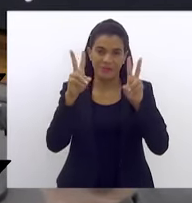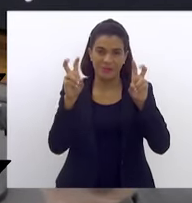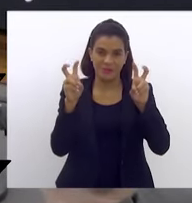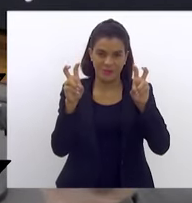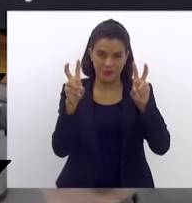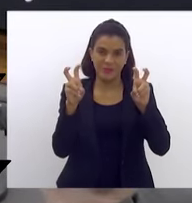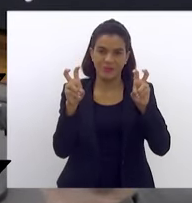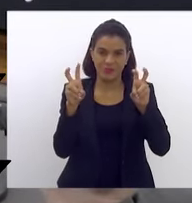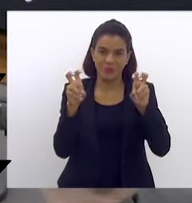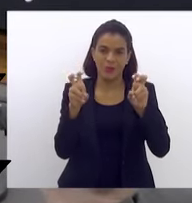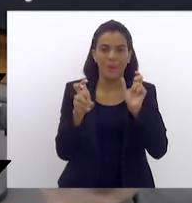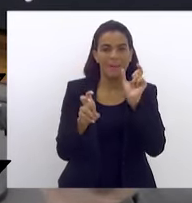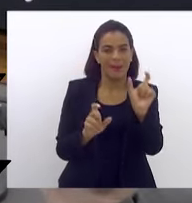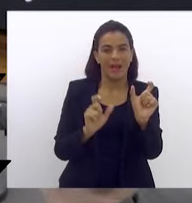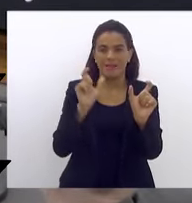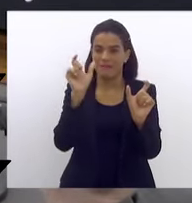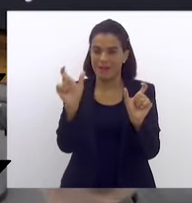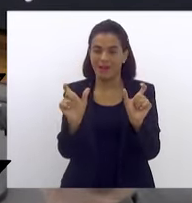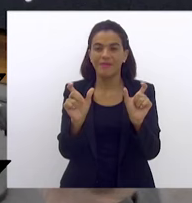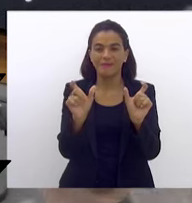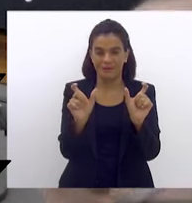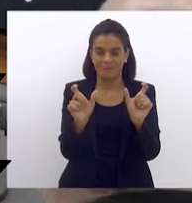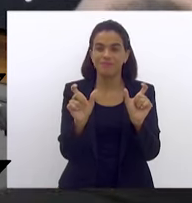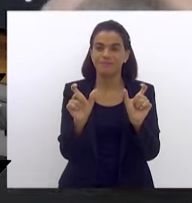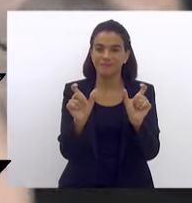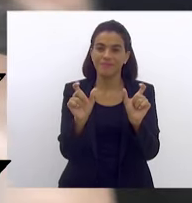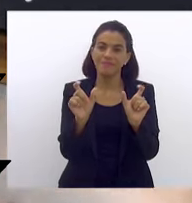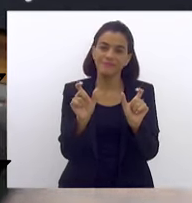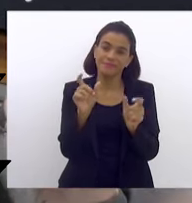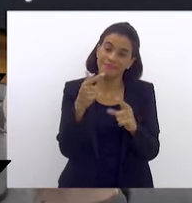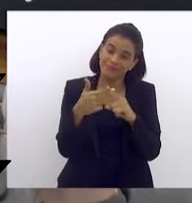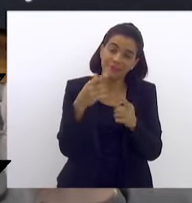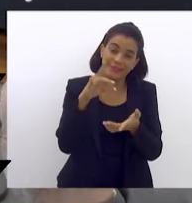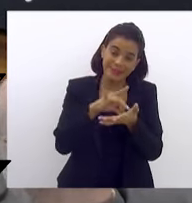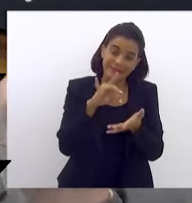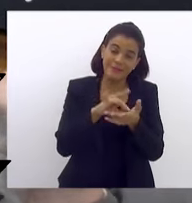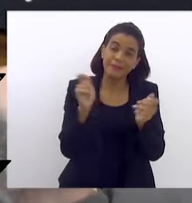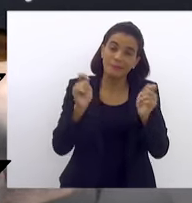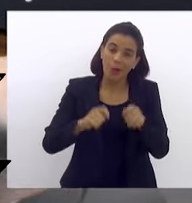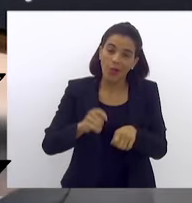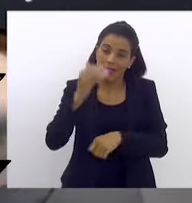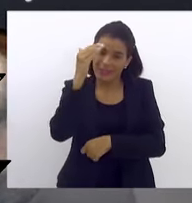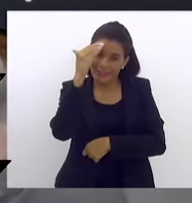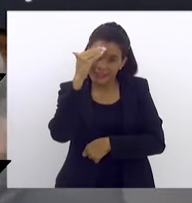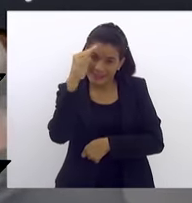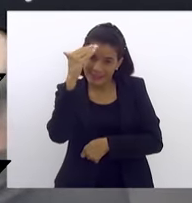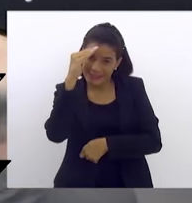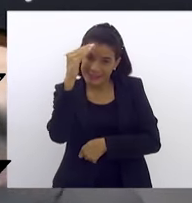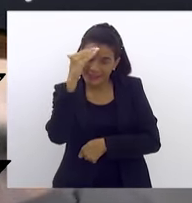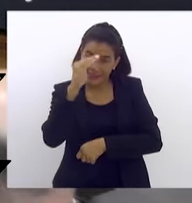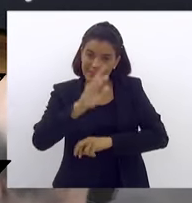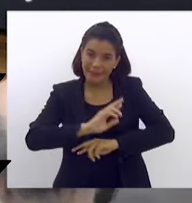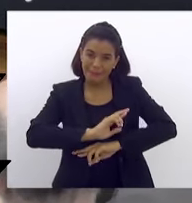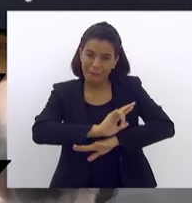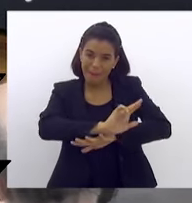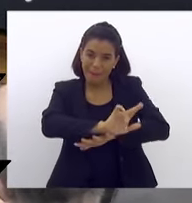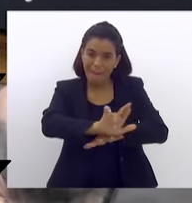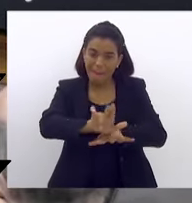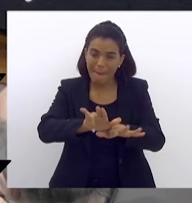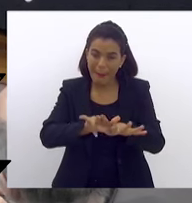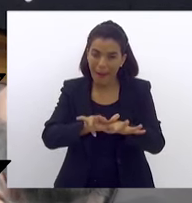das nomenclaturas que realmente podem levar a interpretações efetivamente de